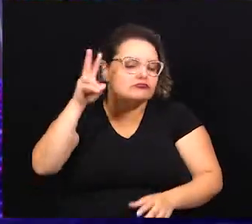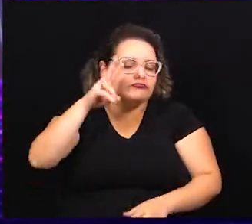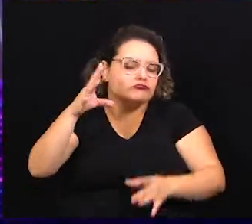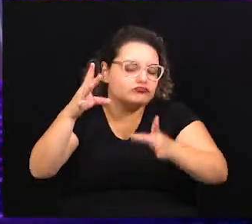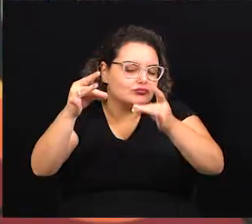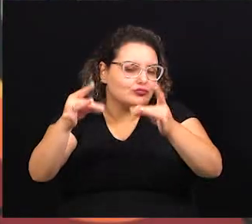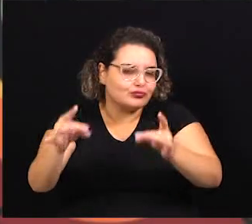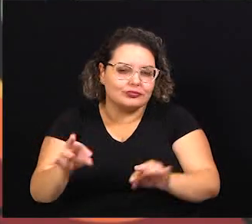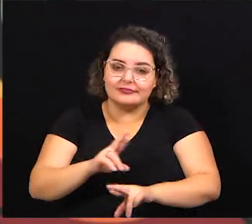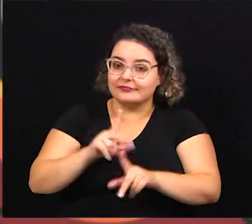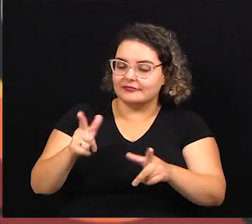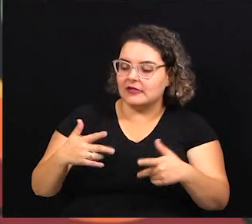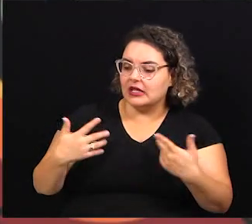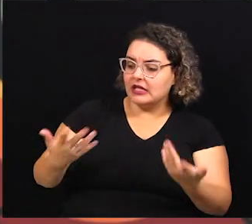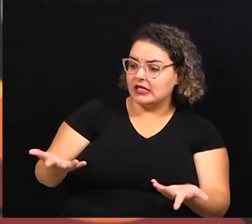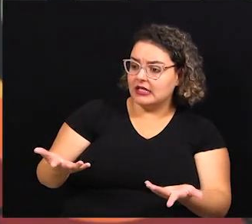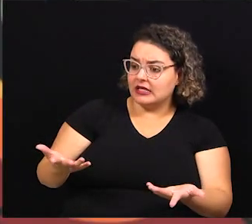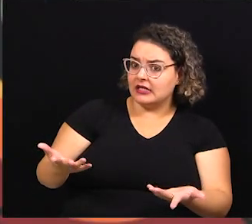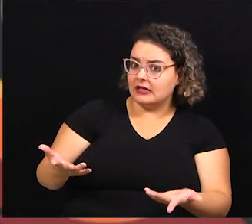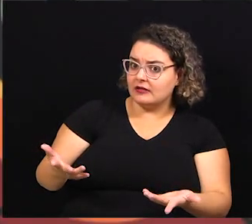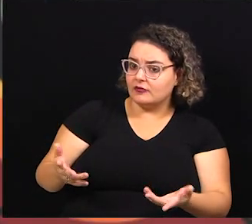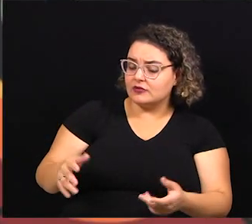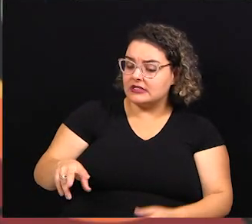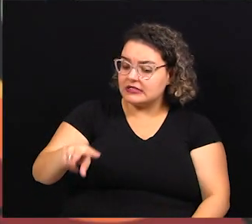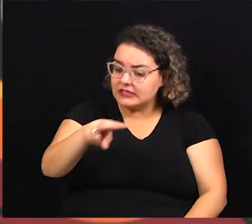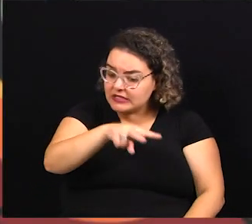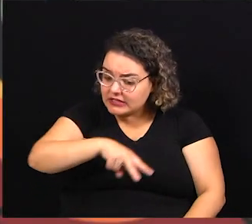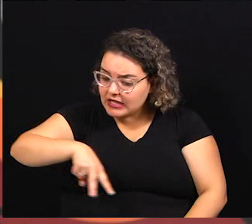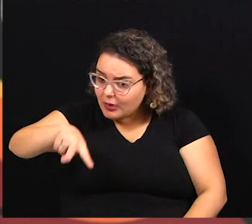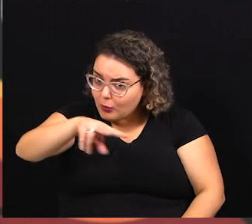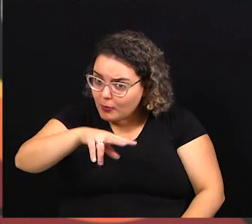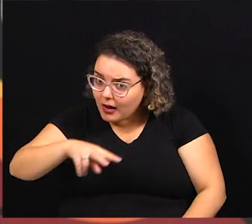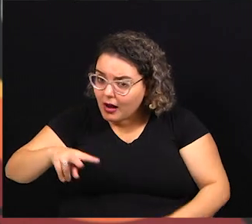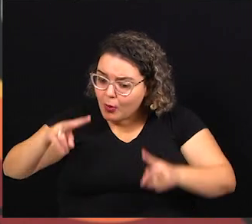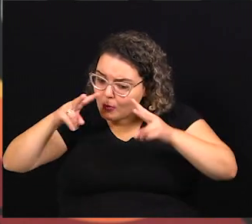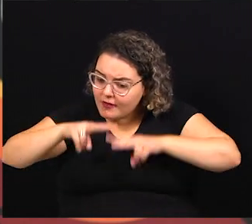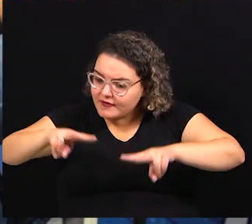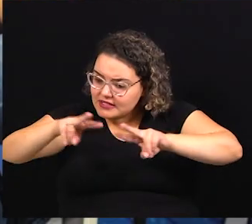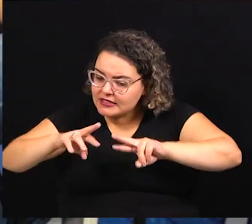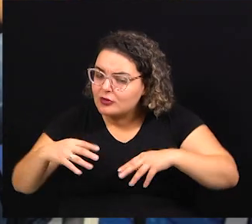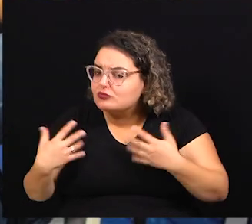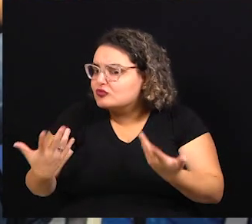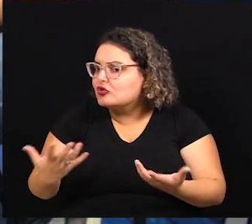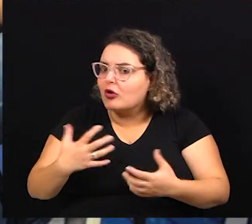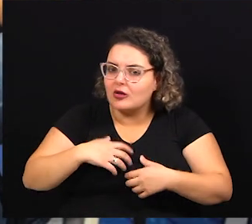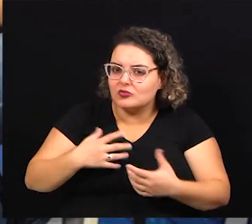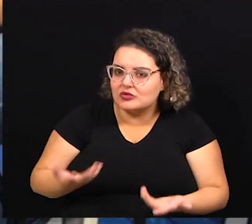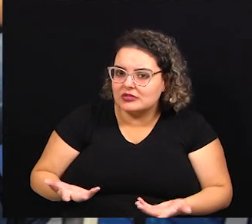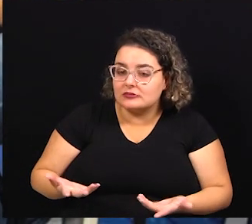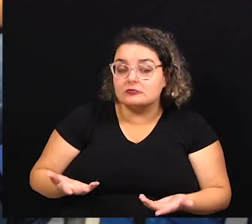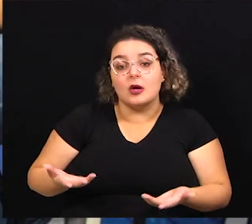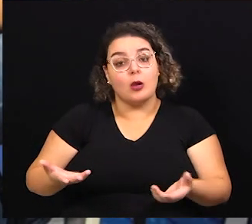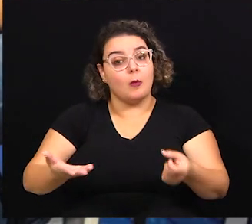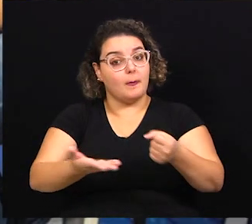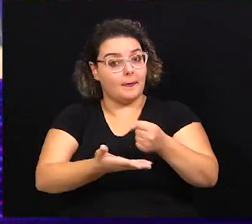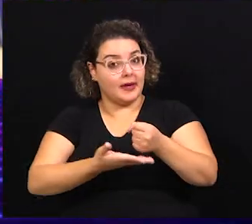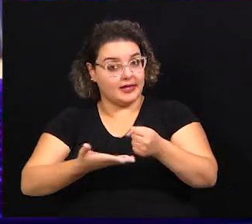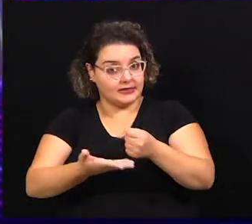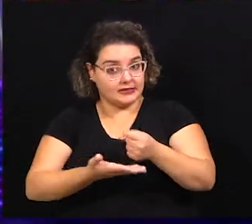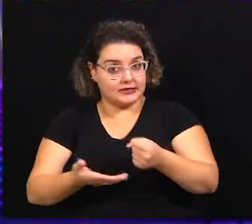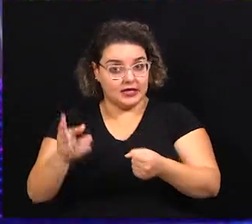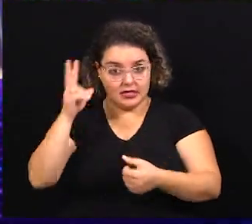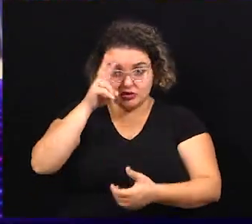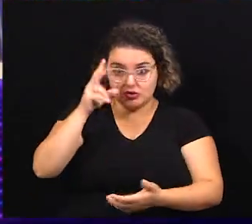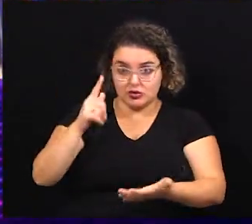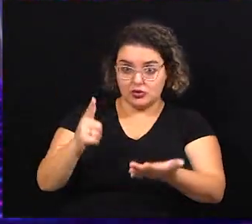diferente. E aí você traz uma abordagem de qual maneira? Então, basicamente, a história